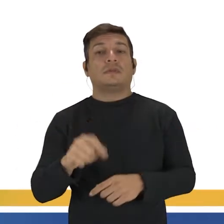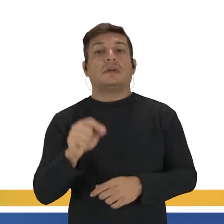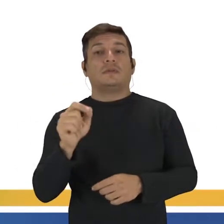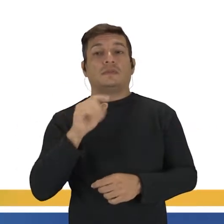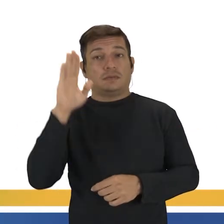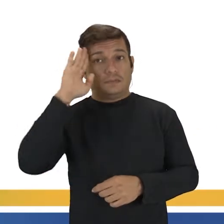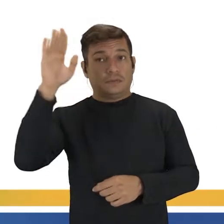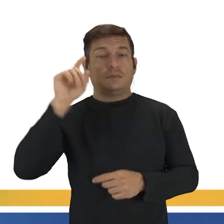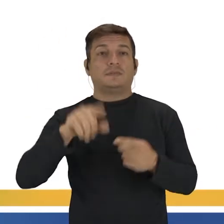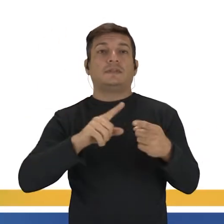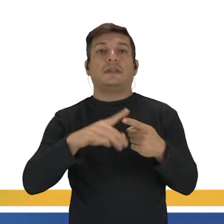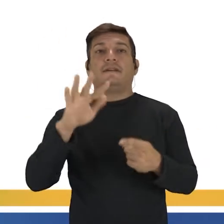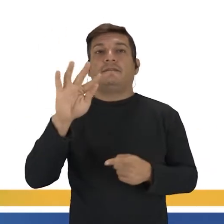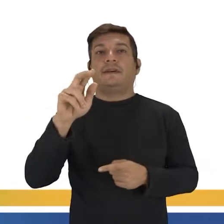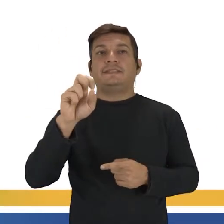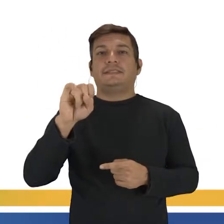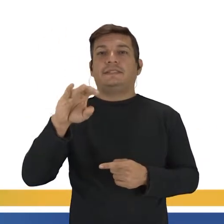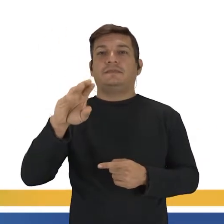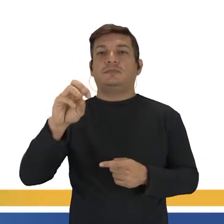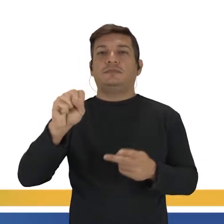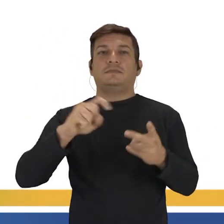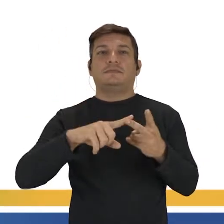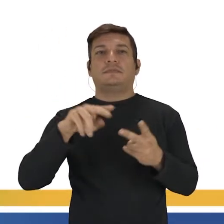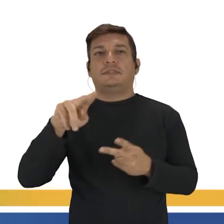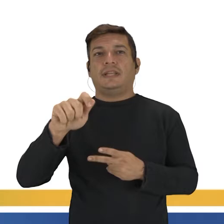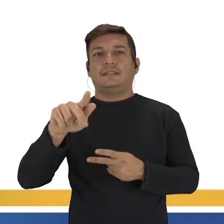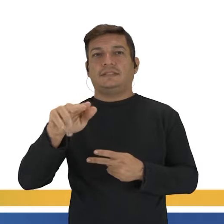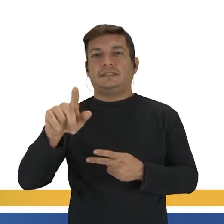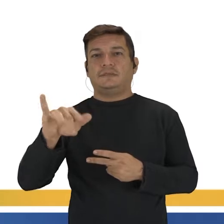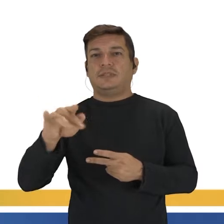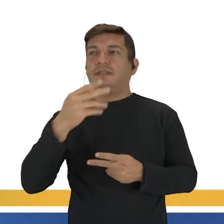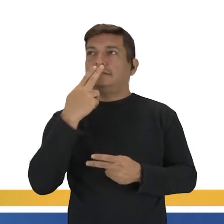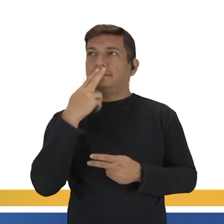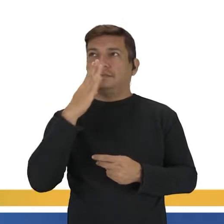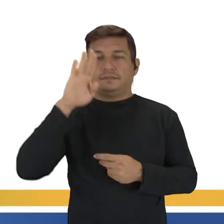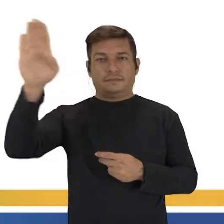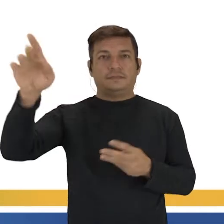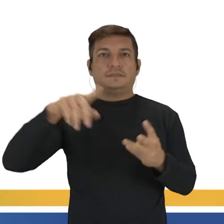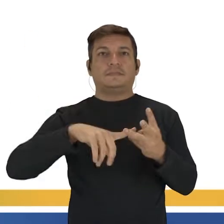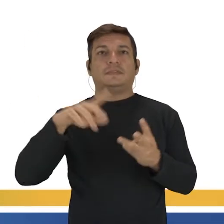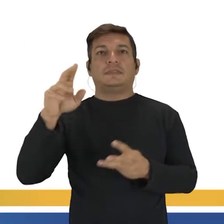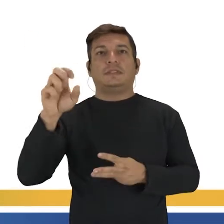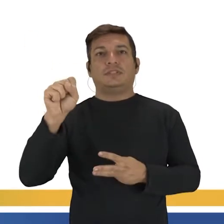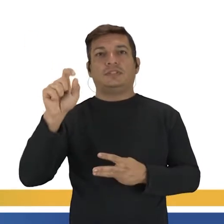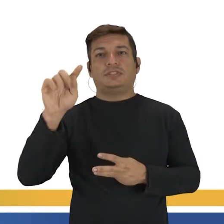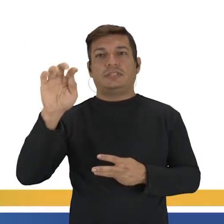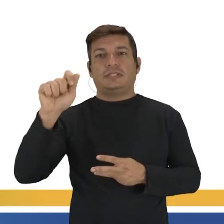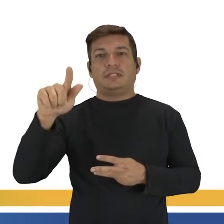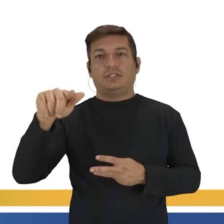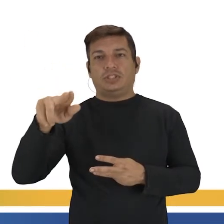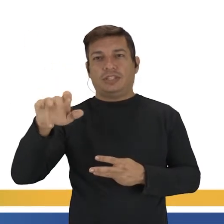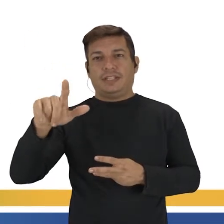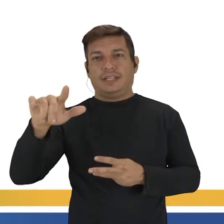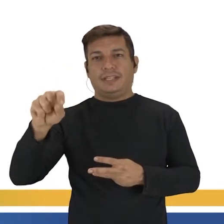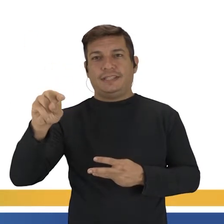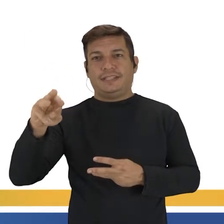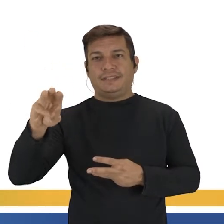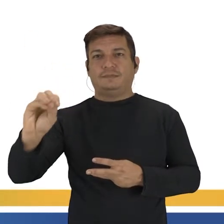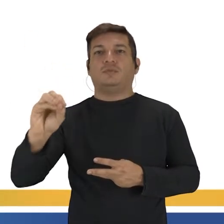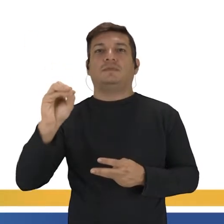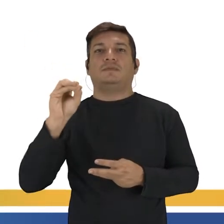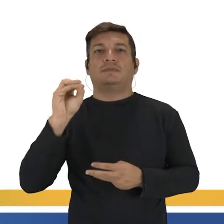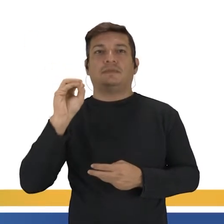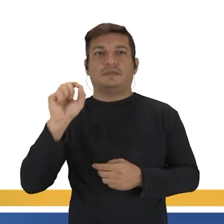foram fascismo, nazismo e stalinismo. Nós temos aí o de extrema direita, que foi o fascismo e